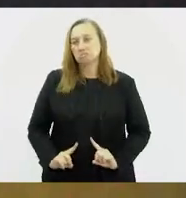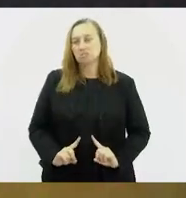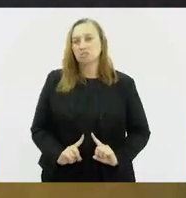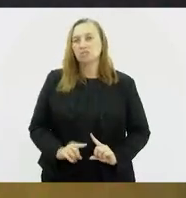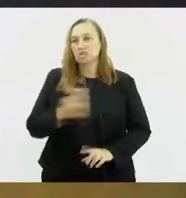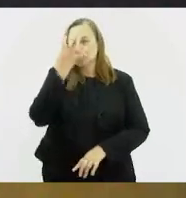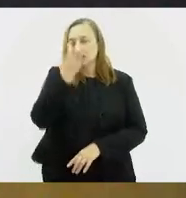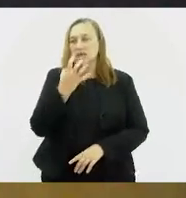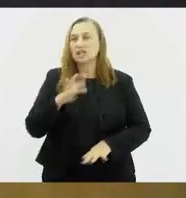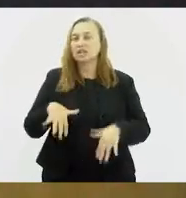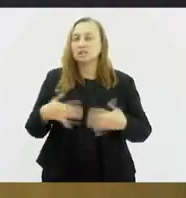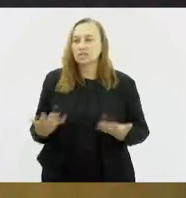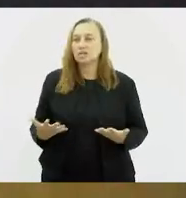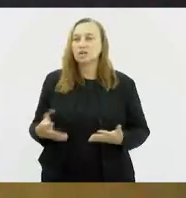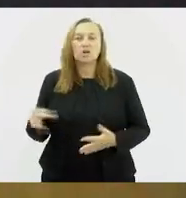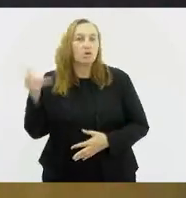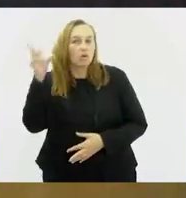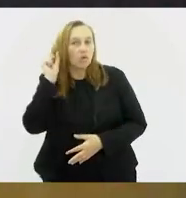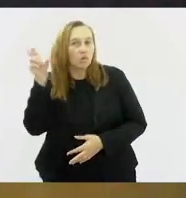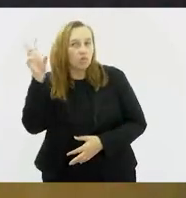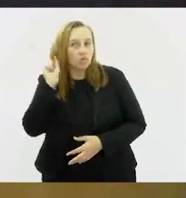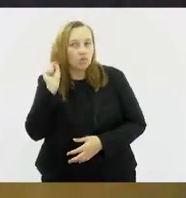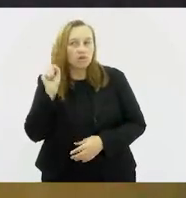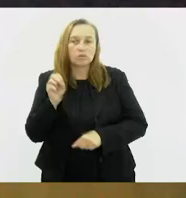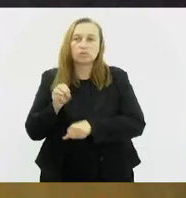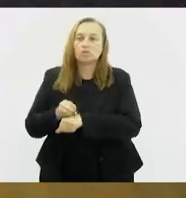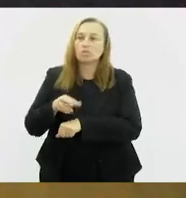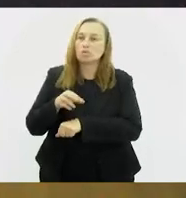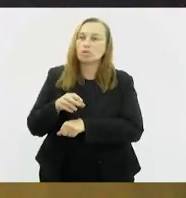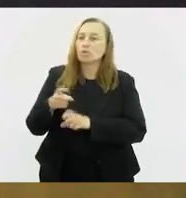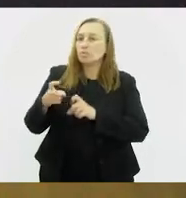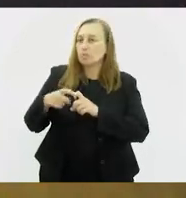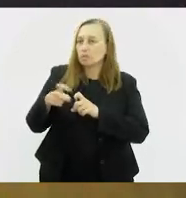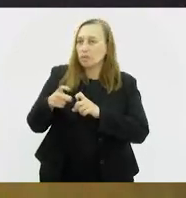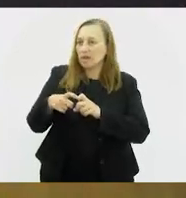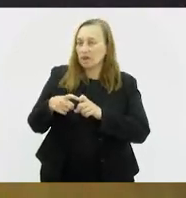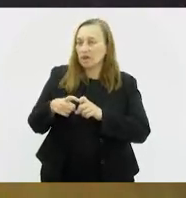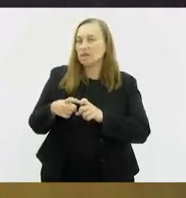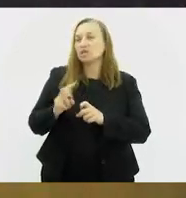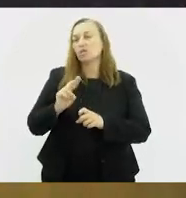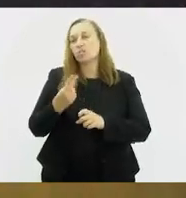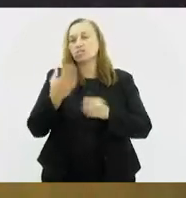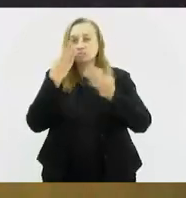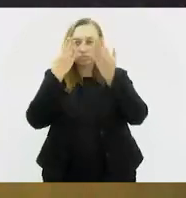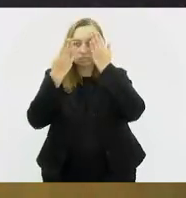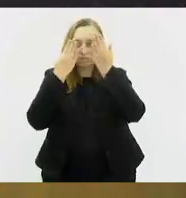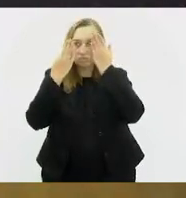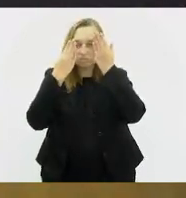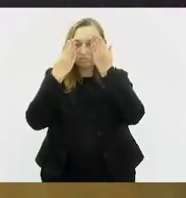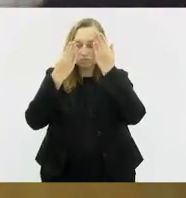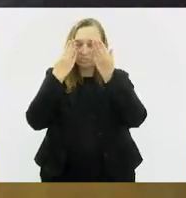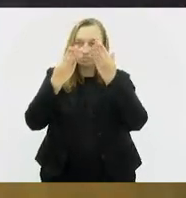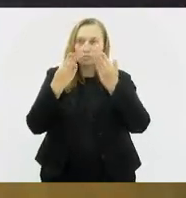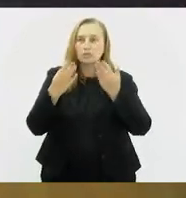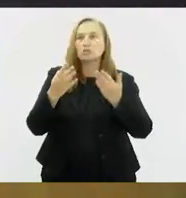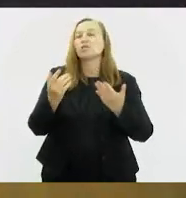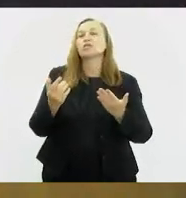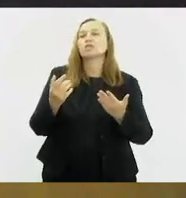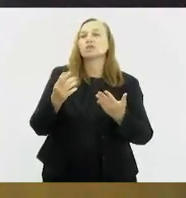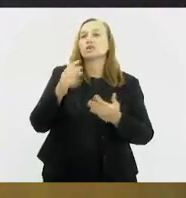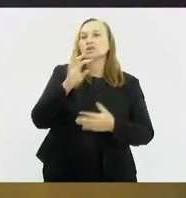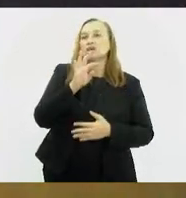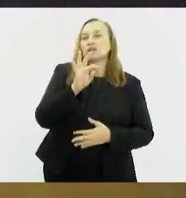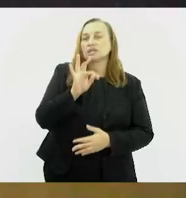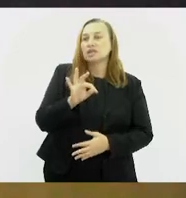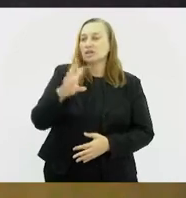você ser escutado por um médico especialista, por um psicólogo especialista, por um terapeuta ocupacional e as mais